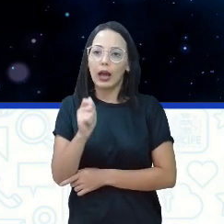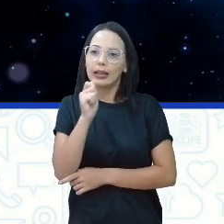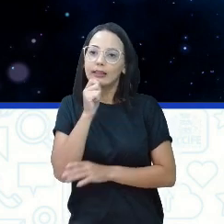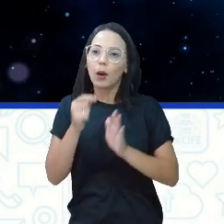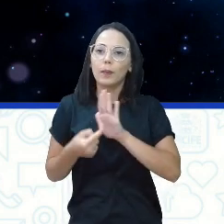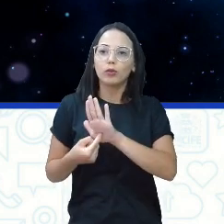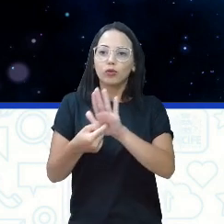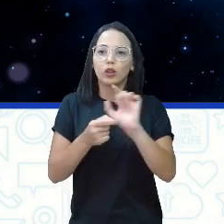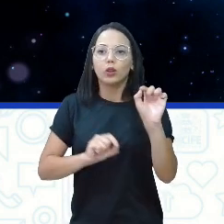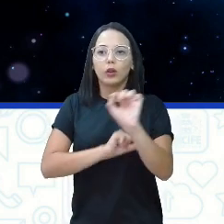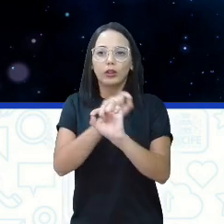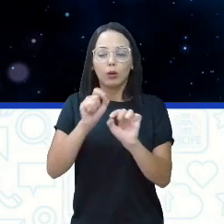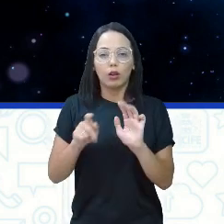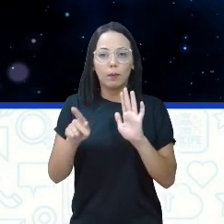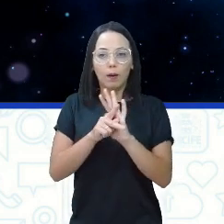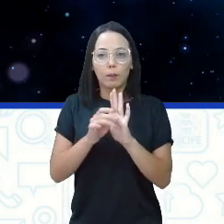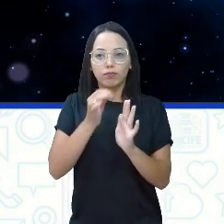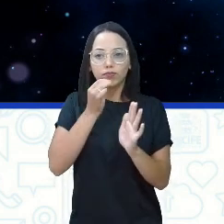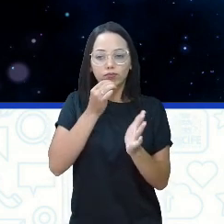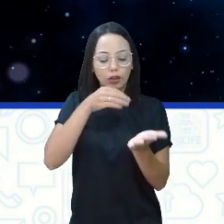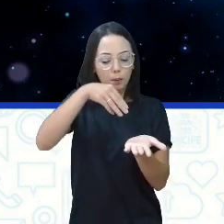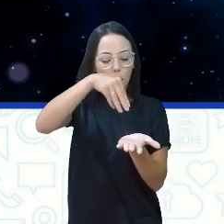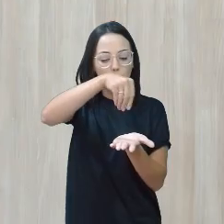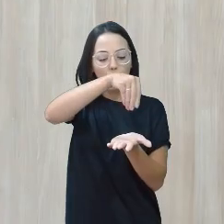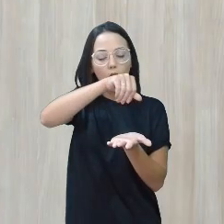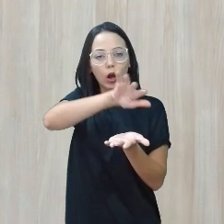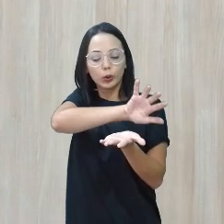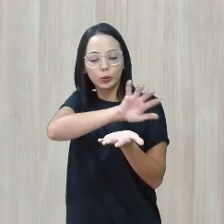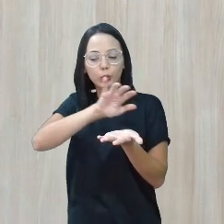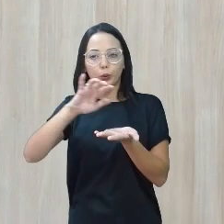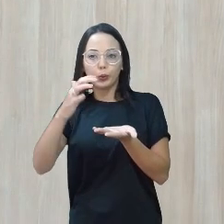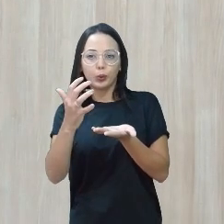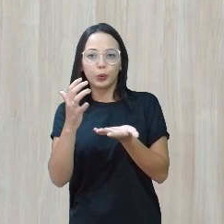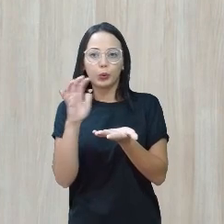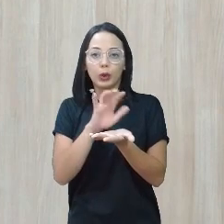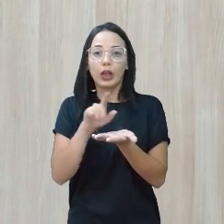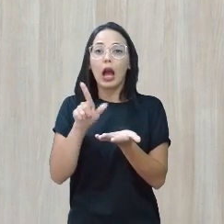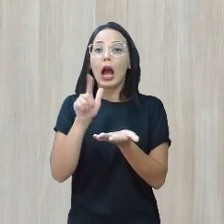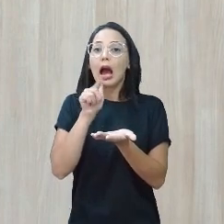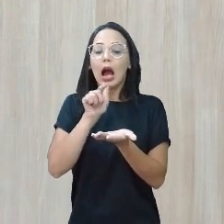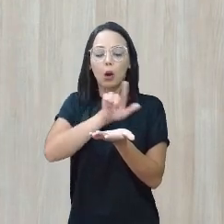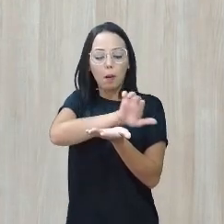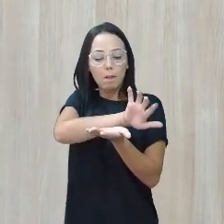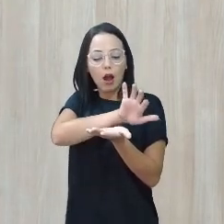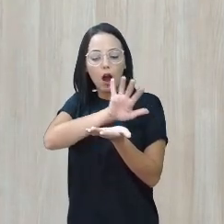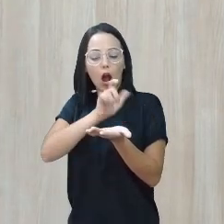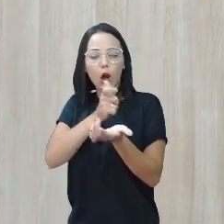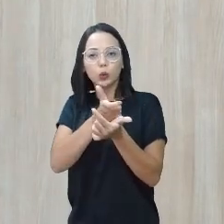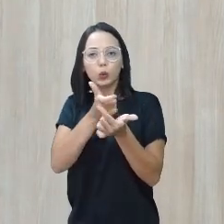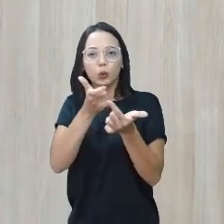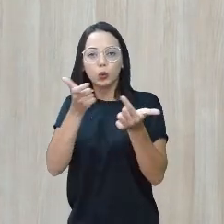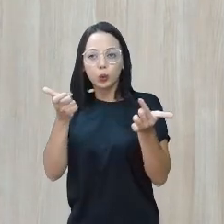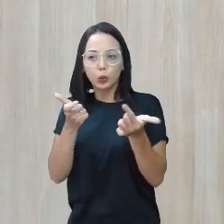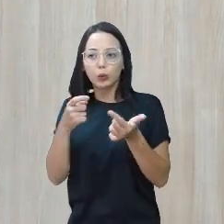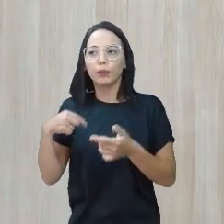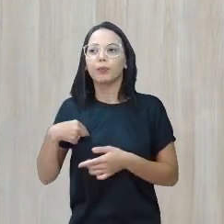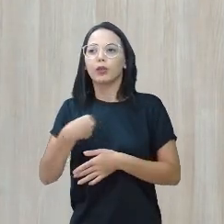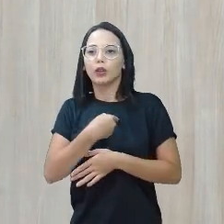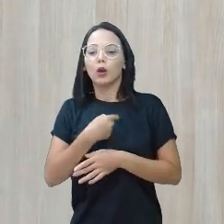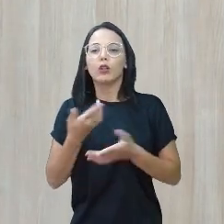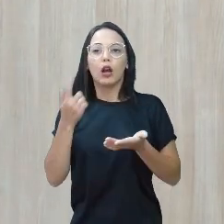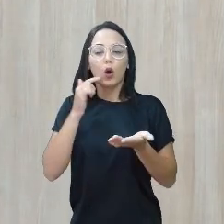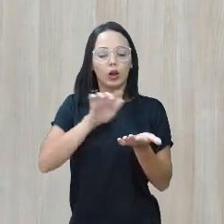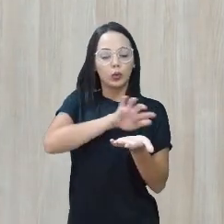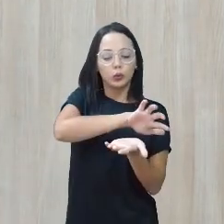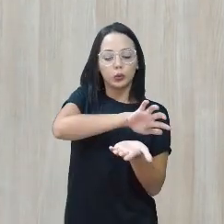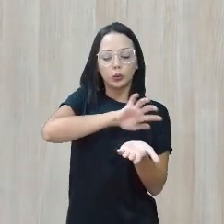parte do globo que está bem cheia de terra, né? A outra parte do globo, esse pedacinho aqui de água, é bem grandona, né? A gente vai fazer uma rotação aí para vocês